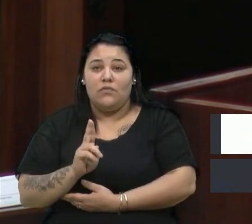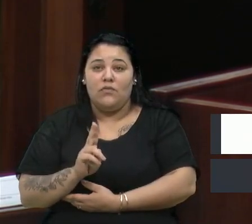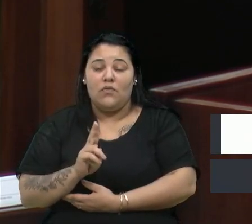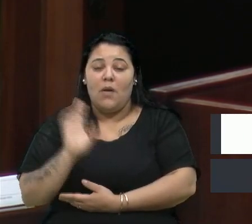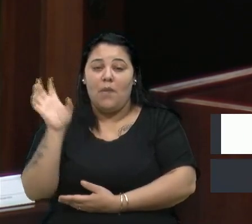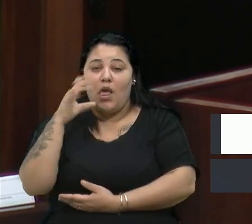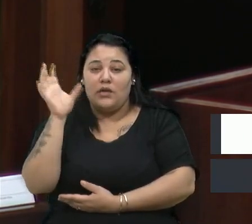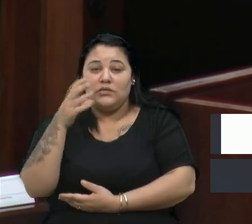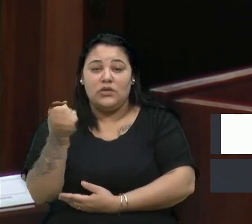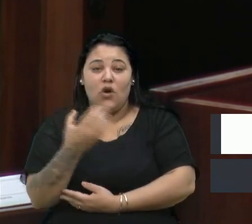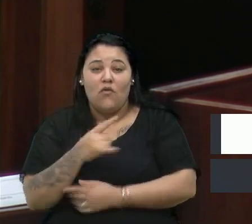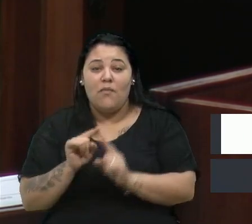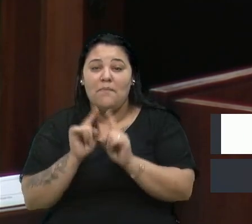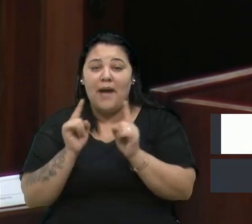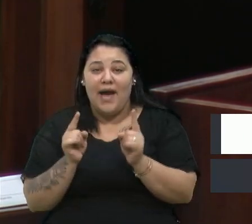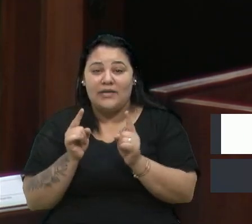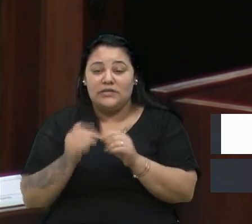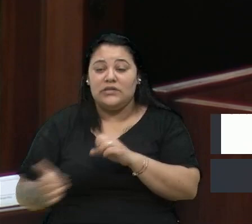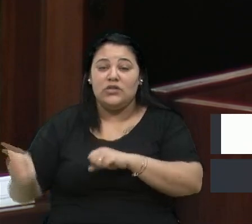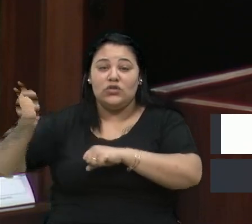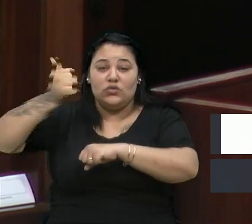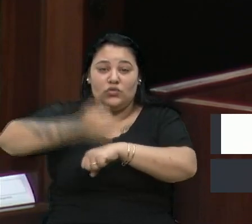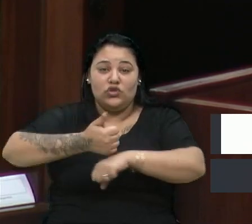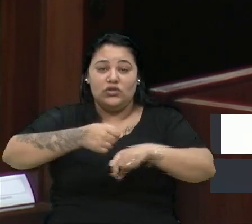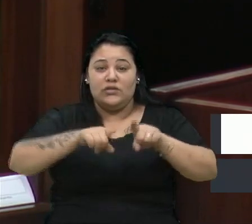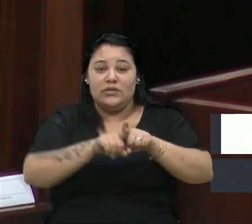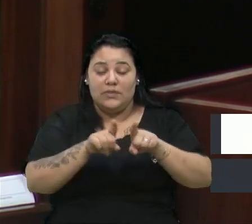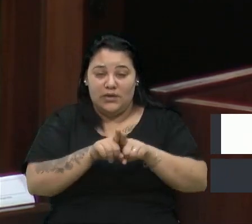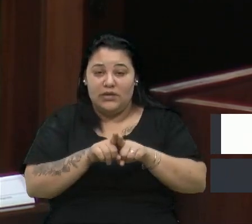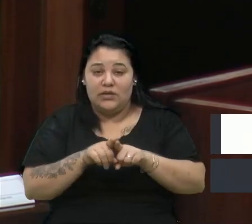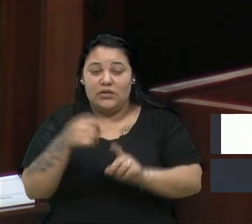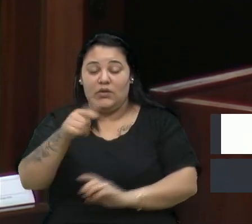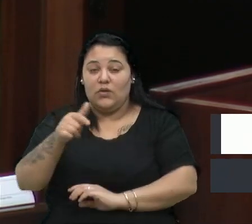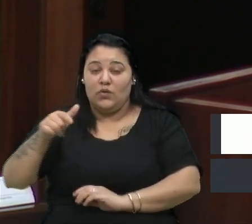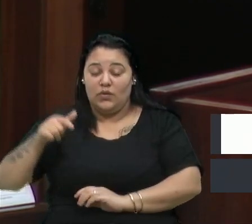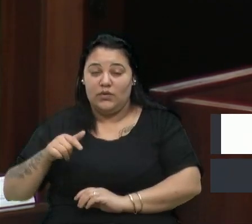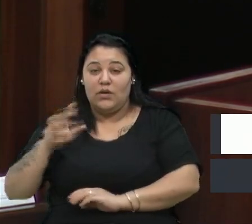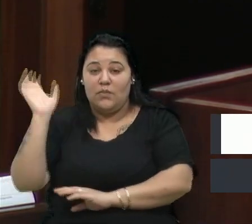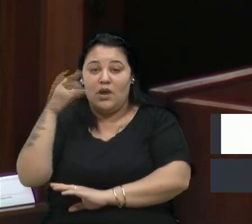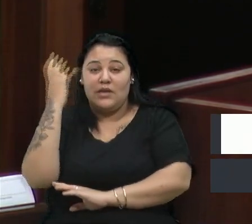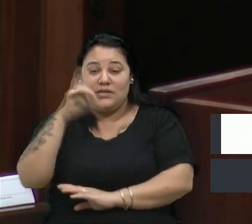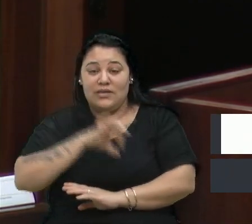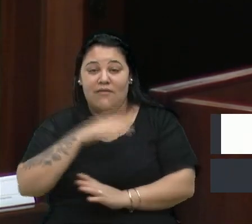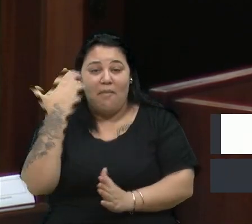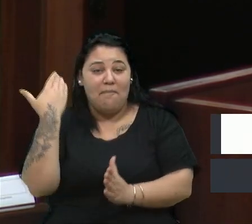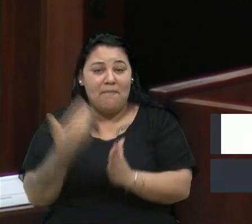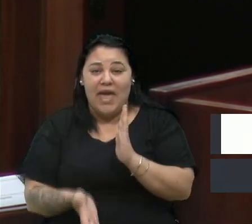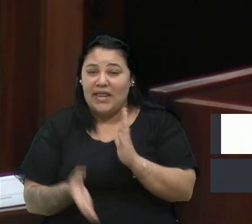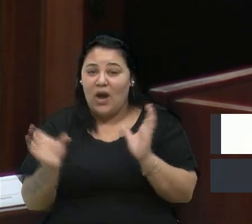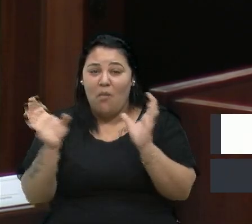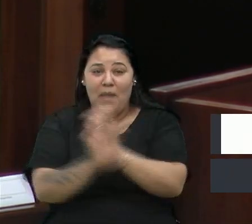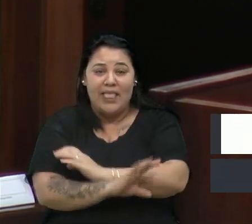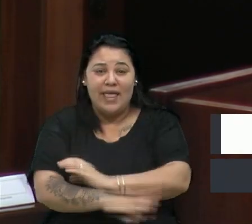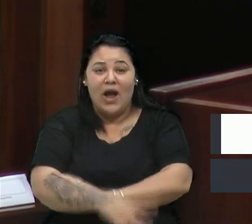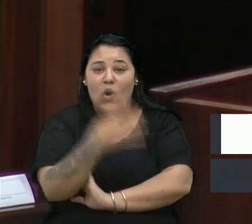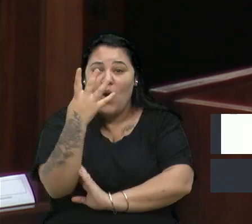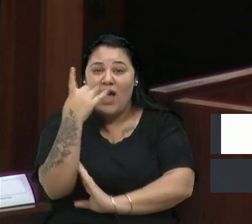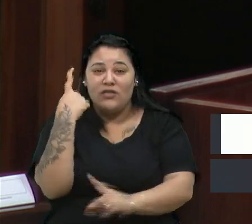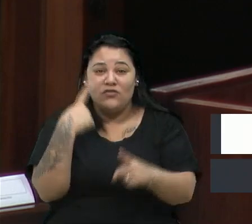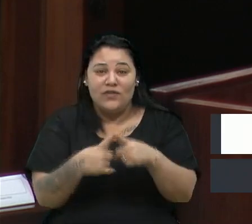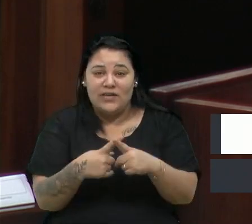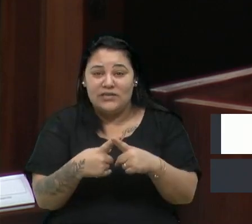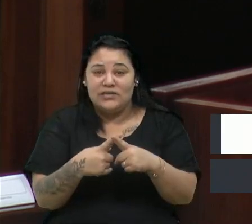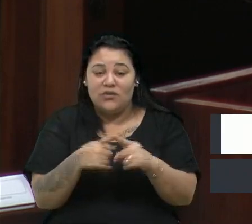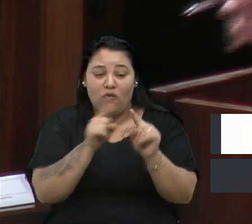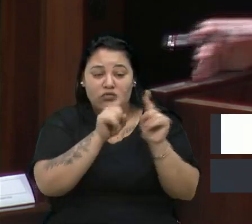nova, mas que seria substituído uma outra ambulância que deu perda total 4 vezes, em que os servidores estavam